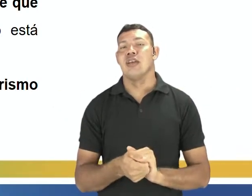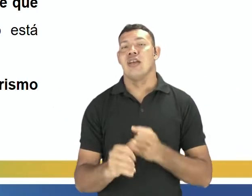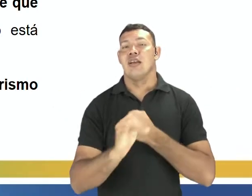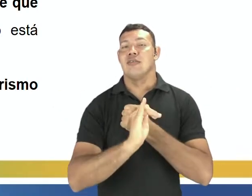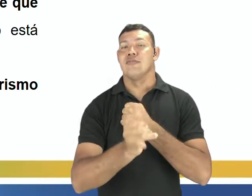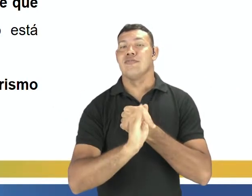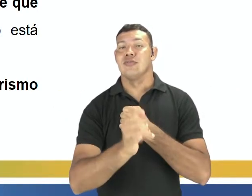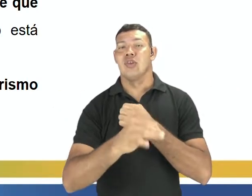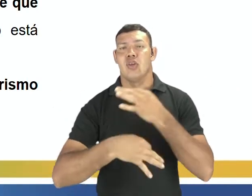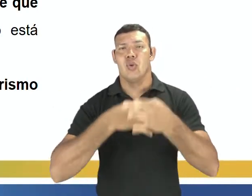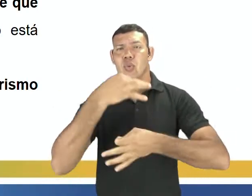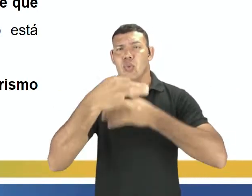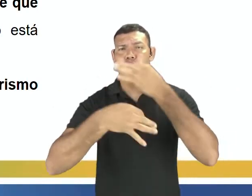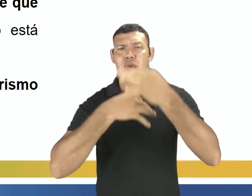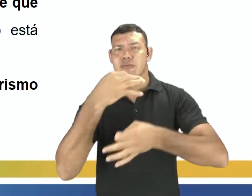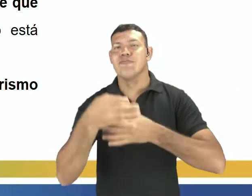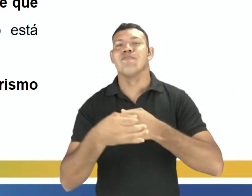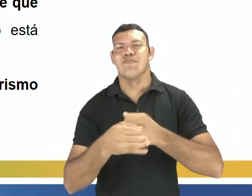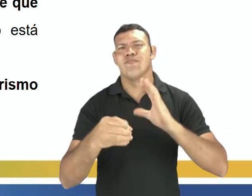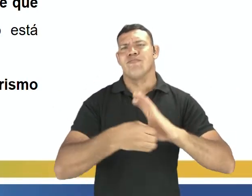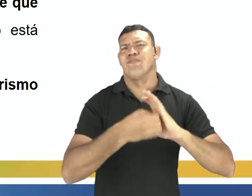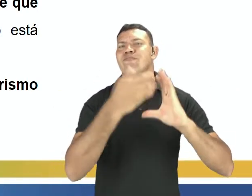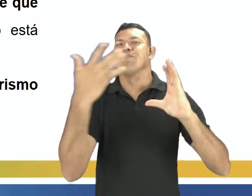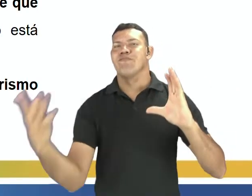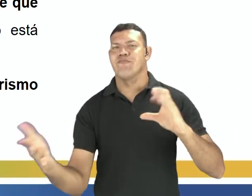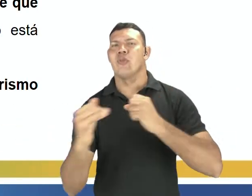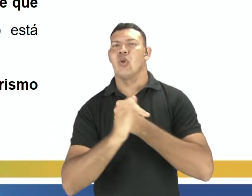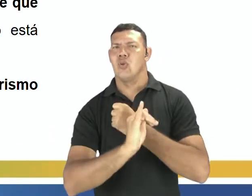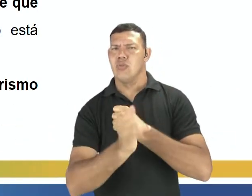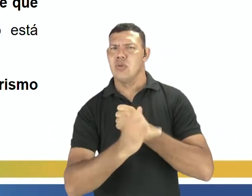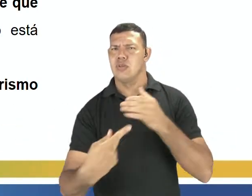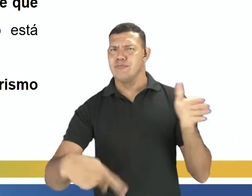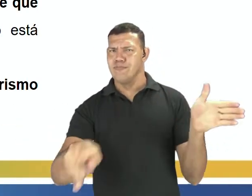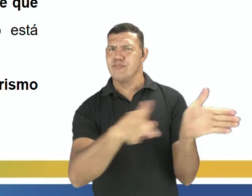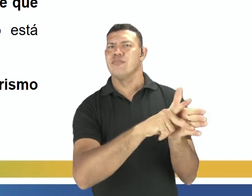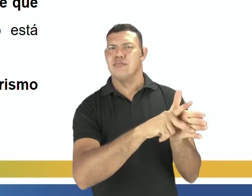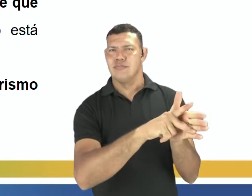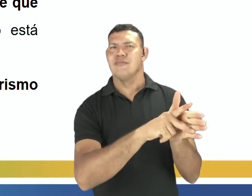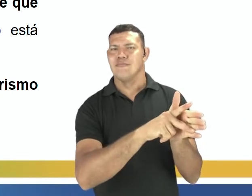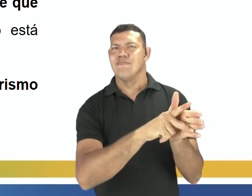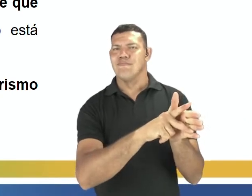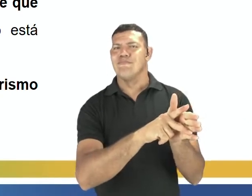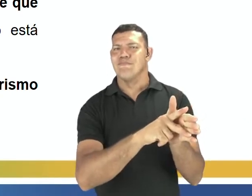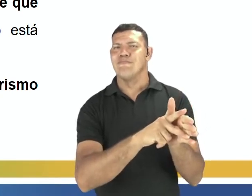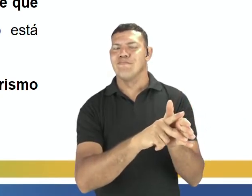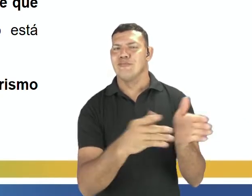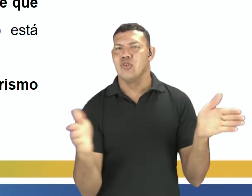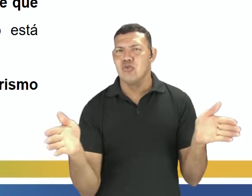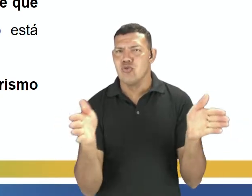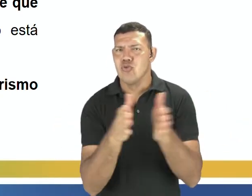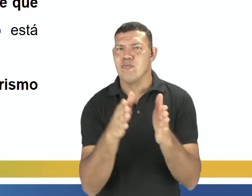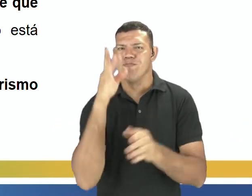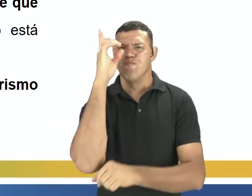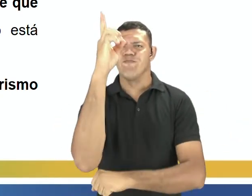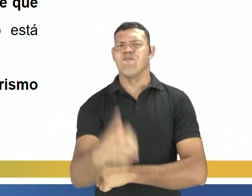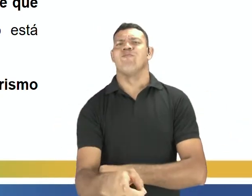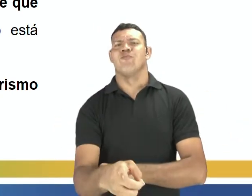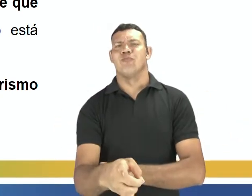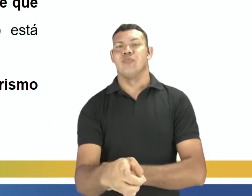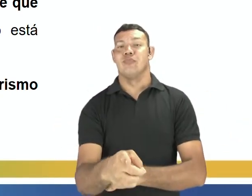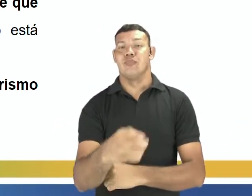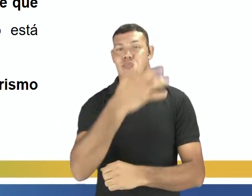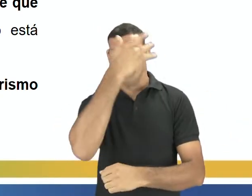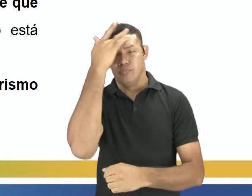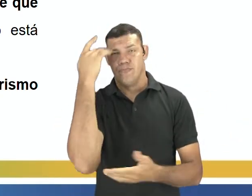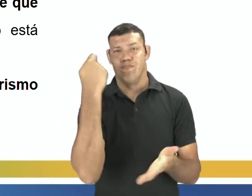comigo, reúne características próprias das crônicas. Trata-se de uma publicação de jornal curta e direta, na qual o